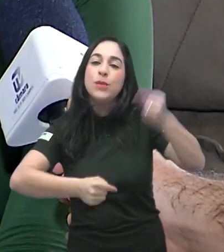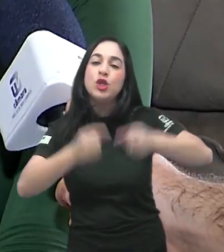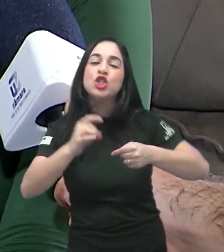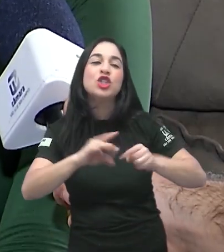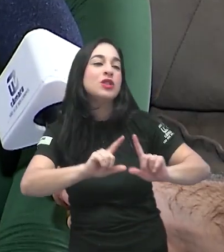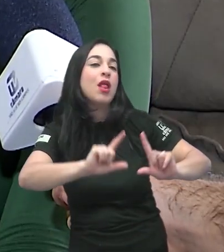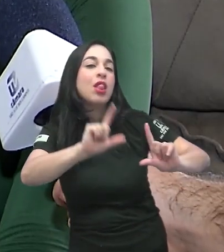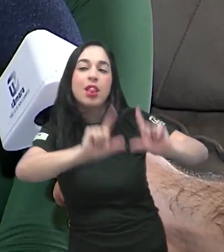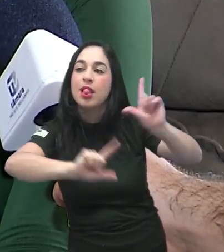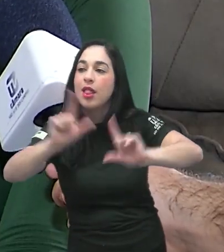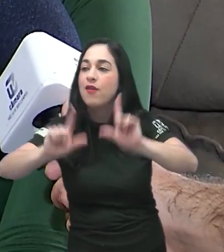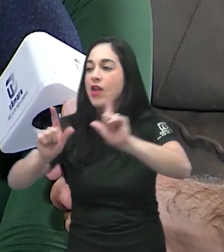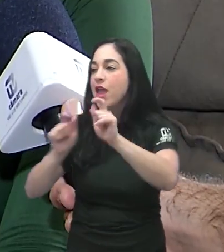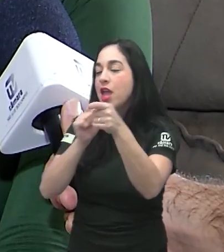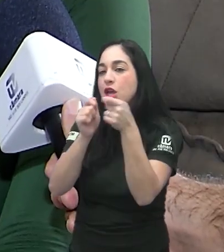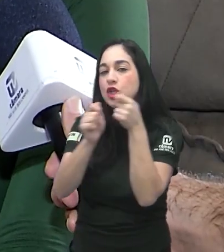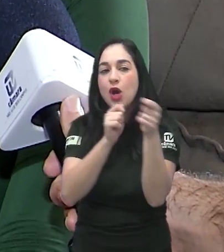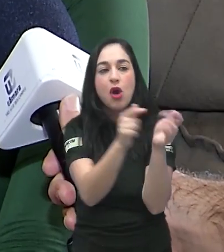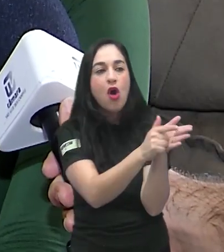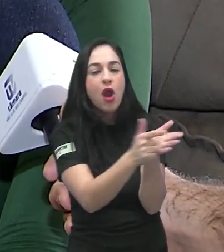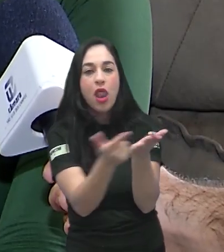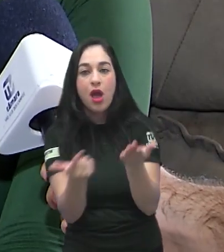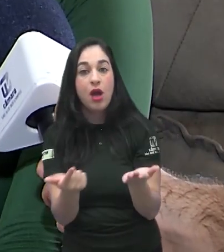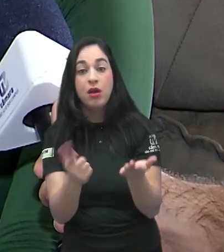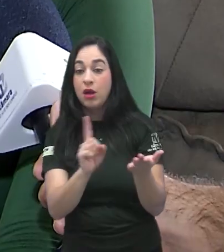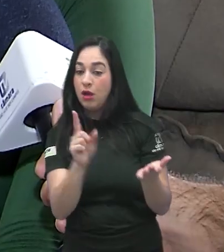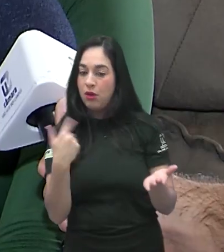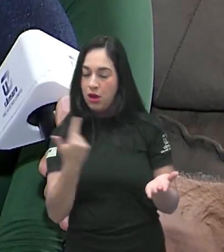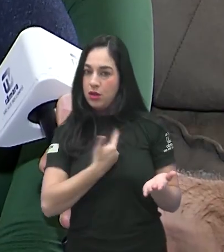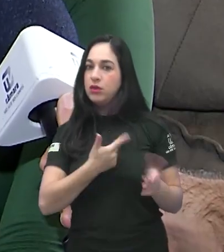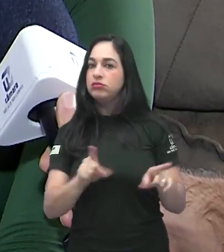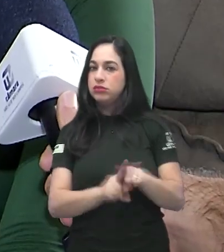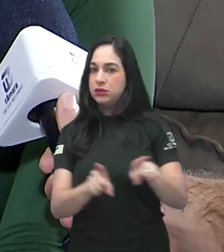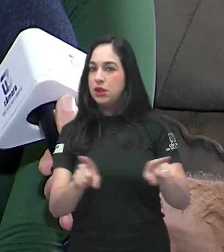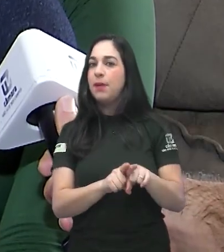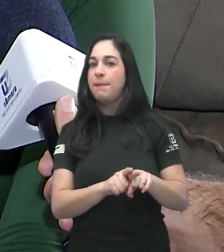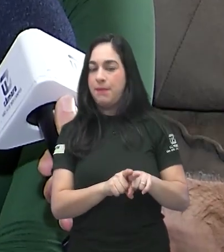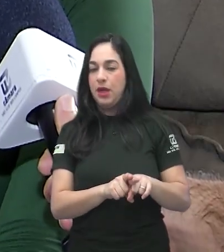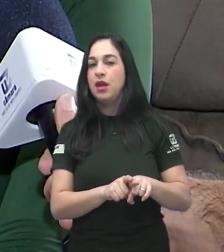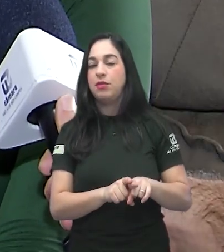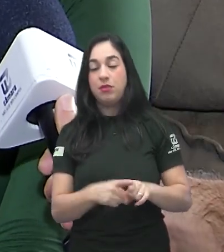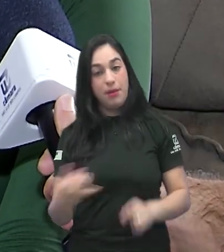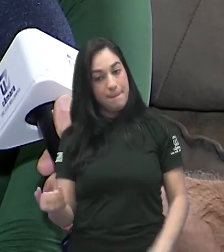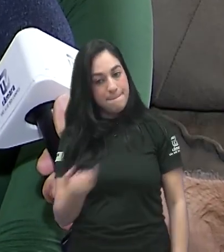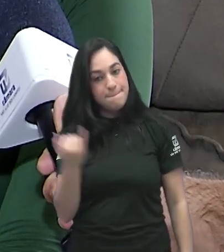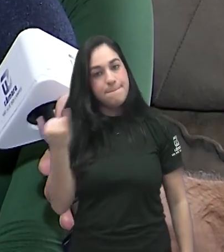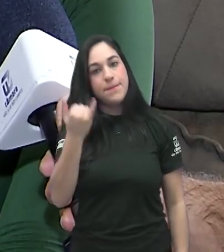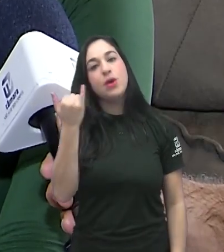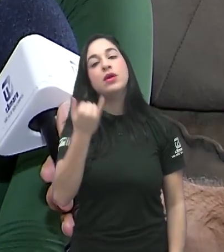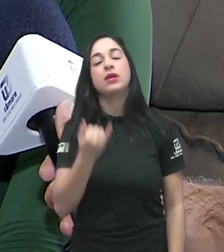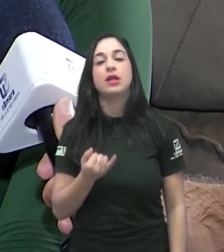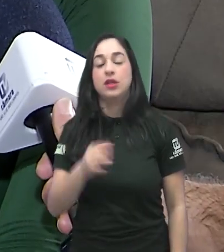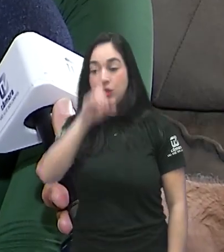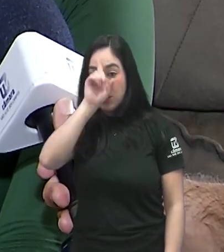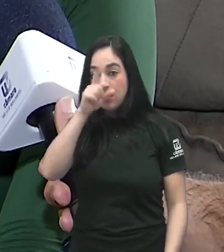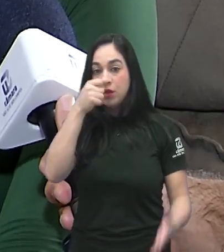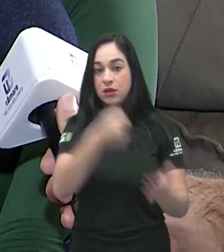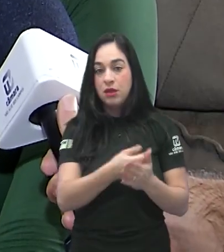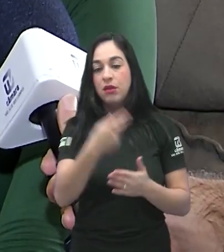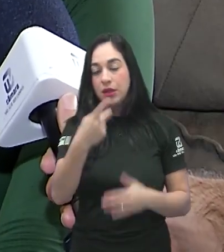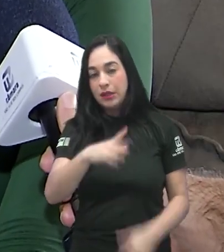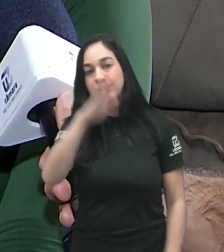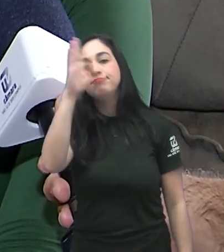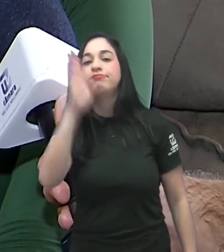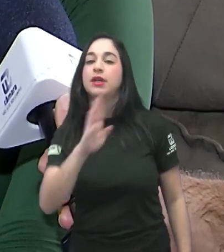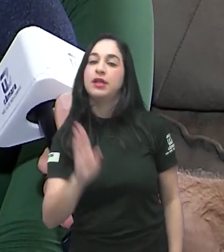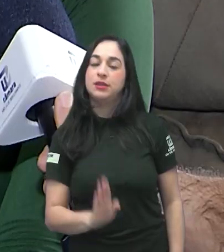política não é somente nas TVs ou nos jornais, começa pela gente também ao exercer esse papel que é fundamental